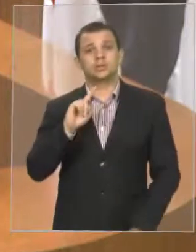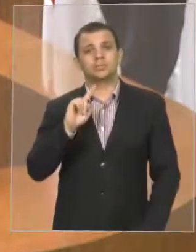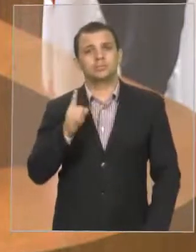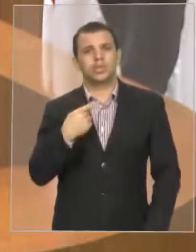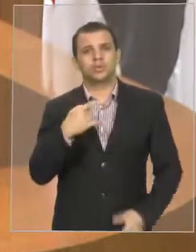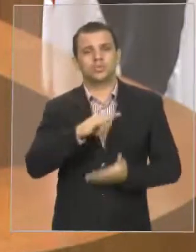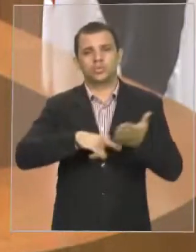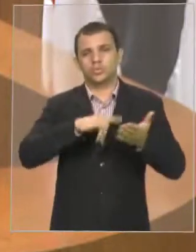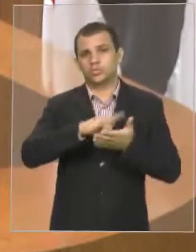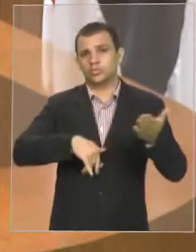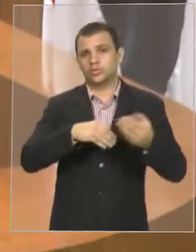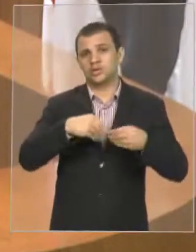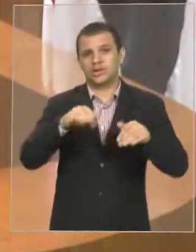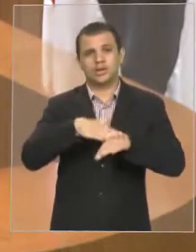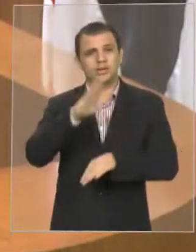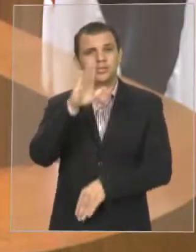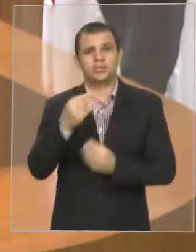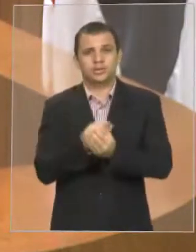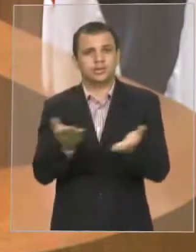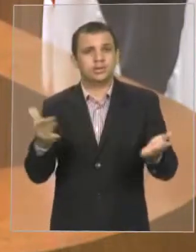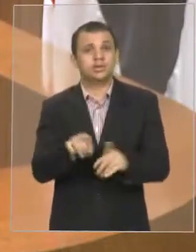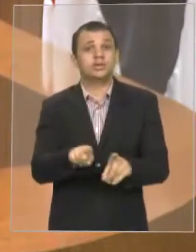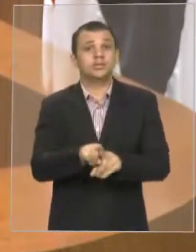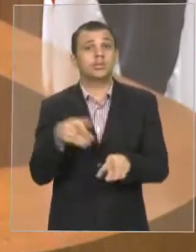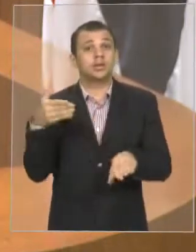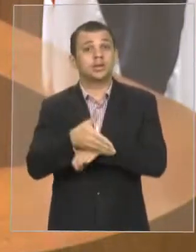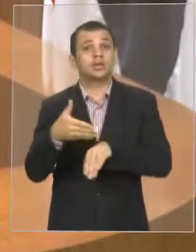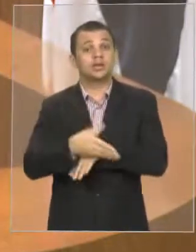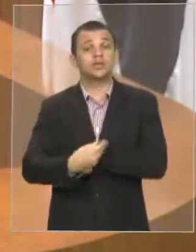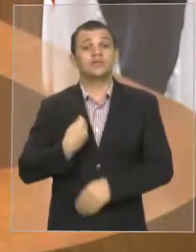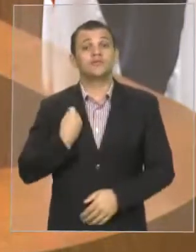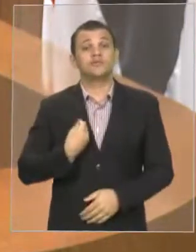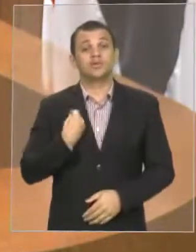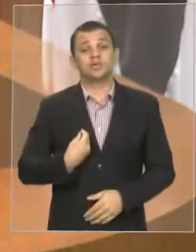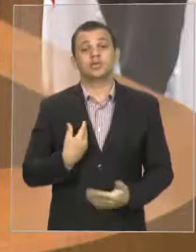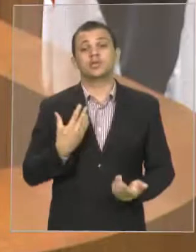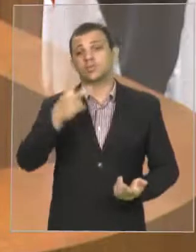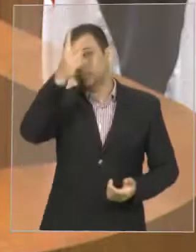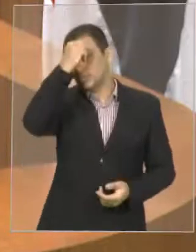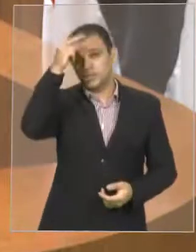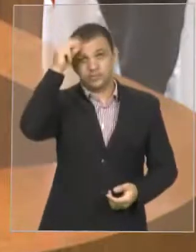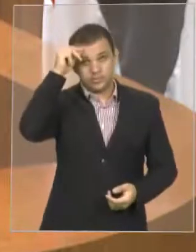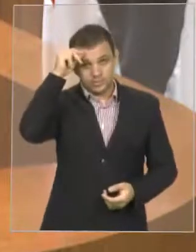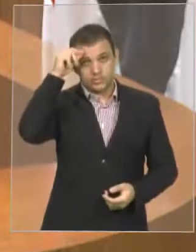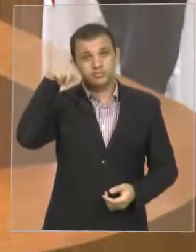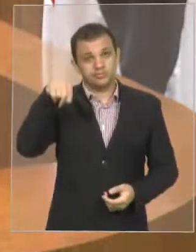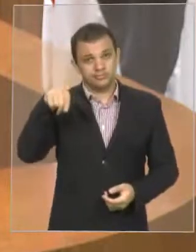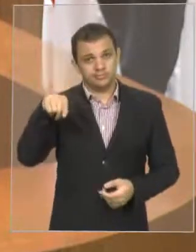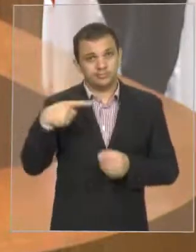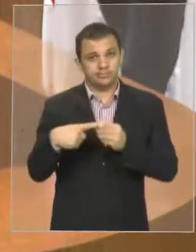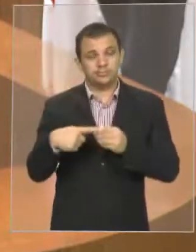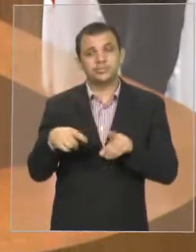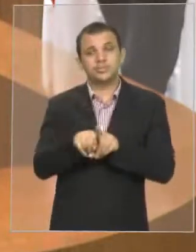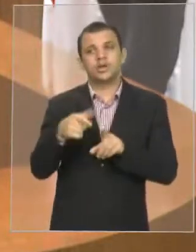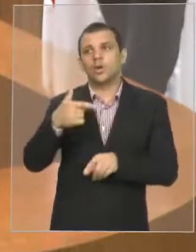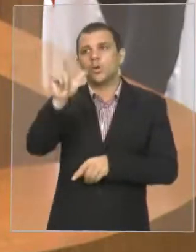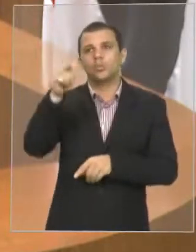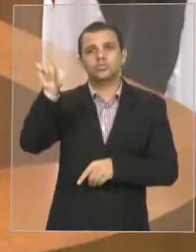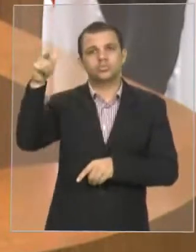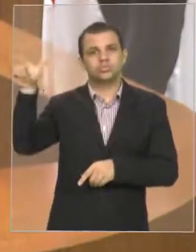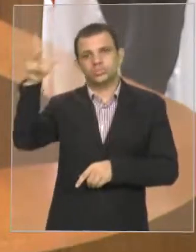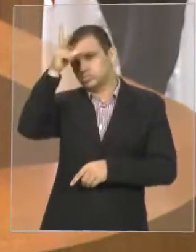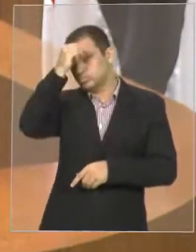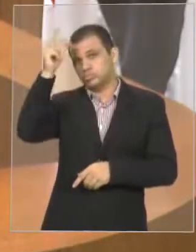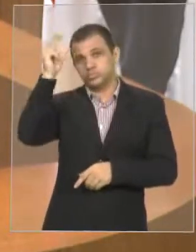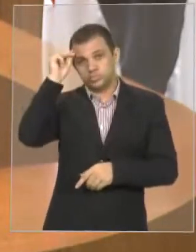várias autoridades, prefeitos municipais, prefeito de Santa Luzia do Paruá, entre outros prefeitos que ali, dos 9 representantes dos municípios